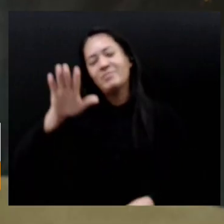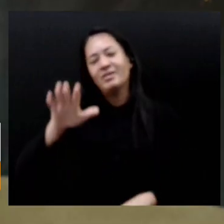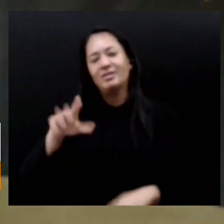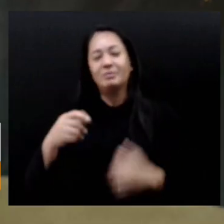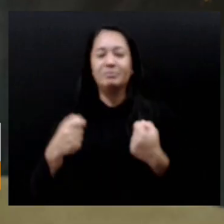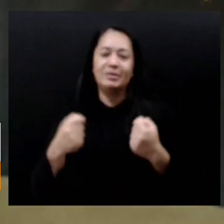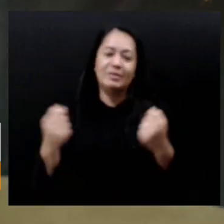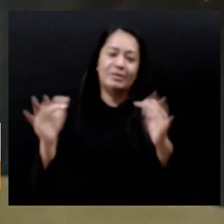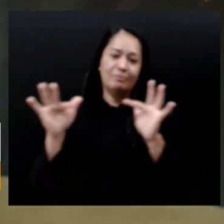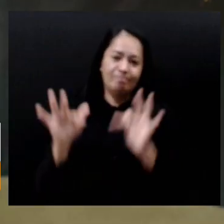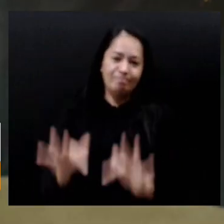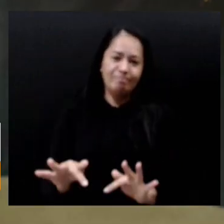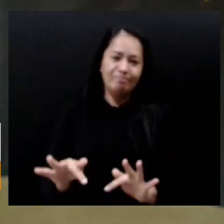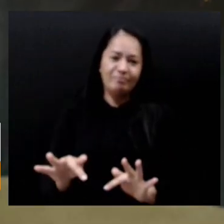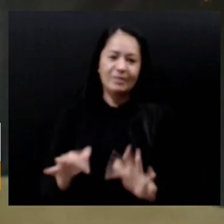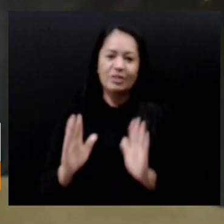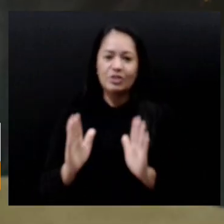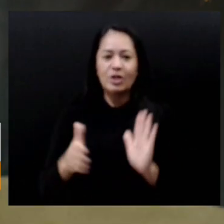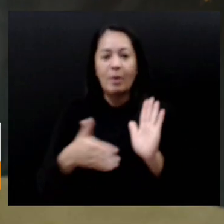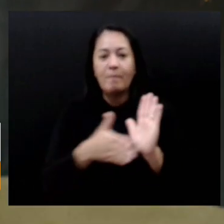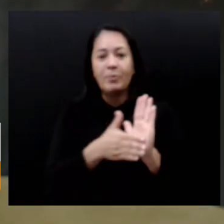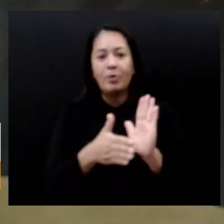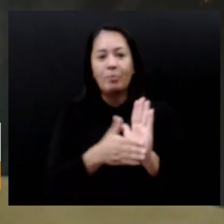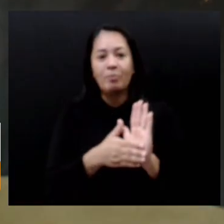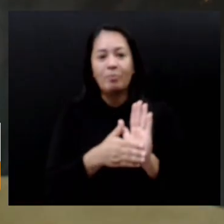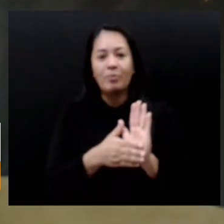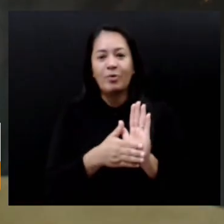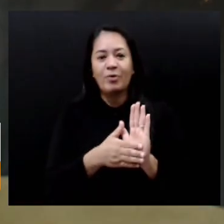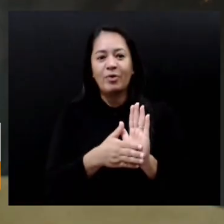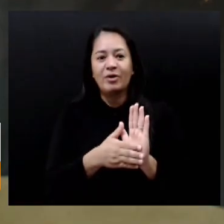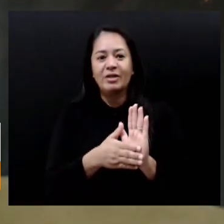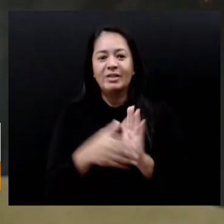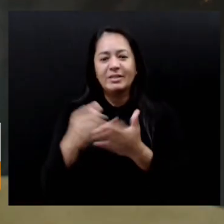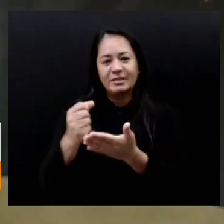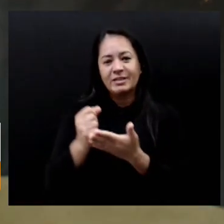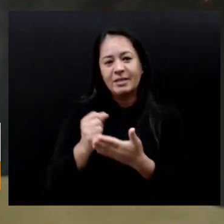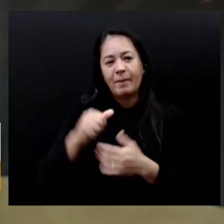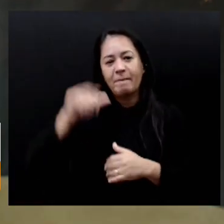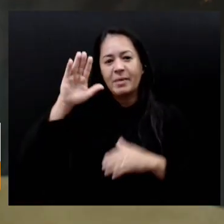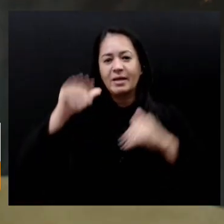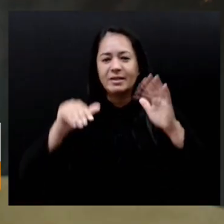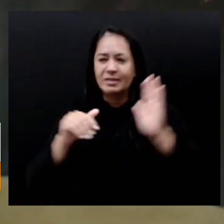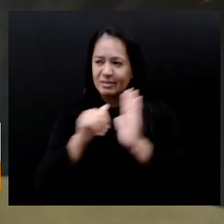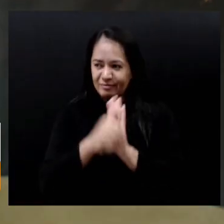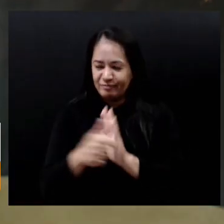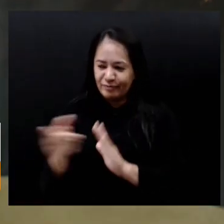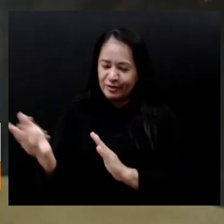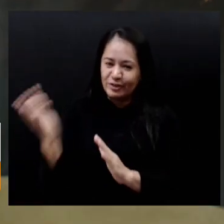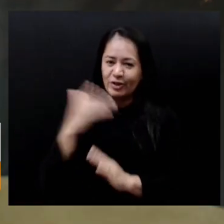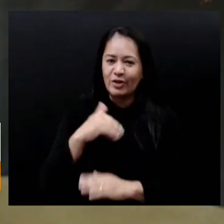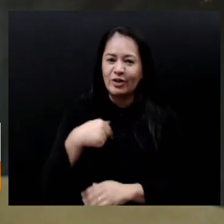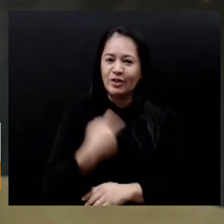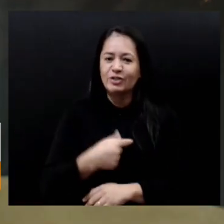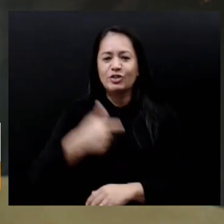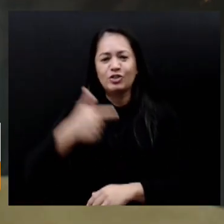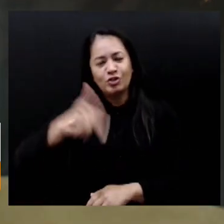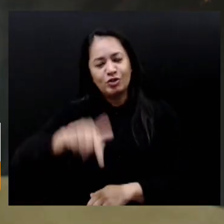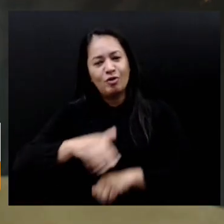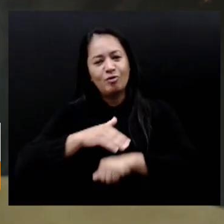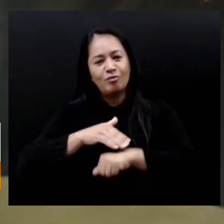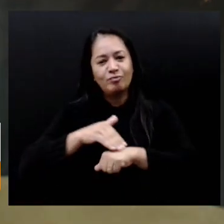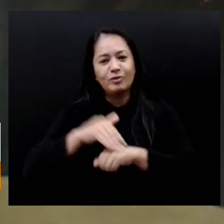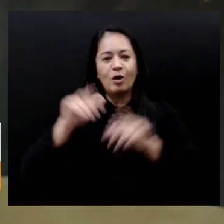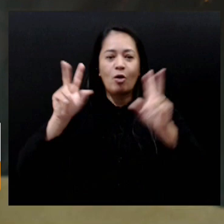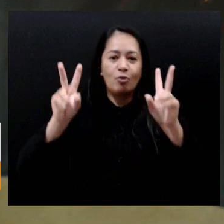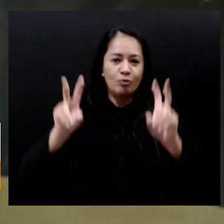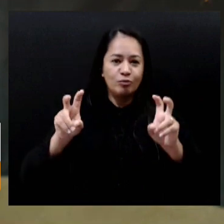Mas já vou propor para a produção trazer mais vezes para a gente poder bater um papo referente também à questão aí